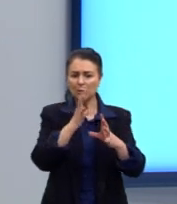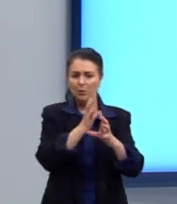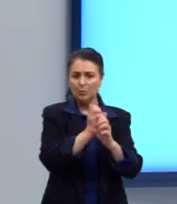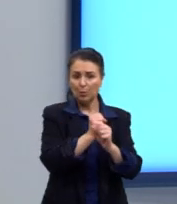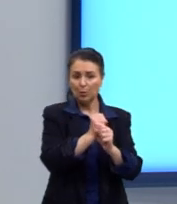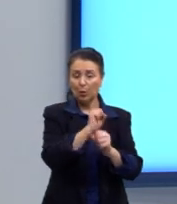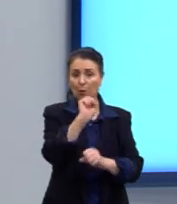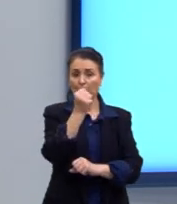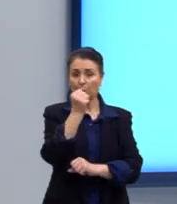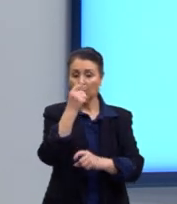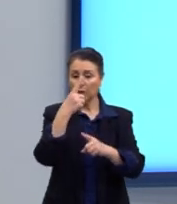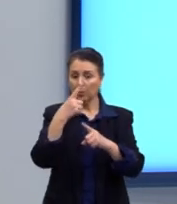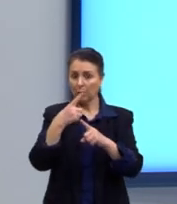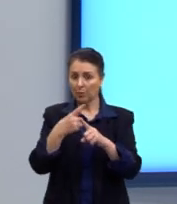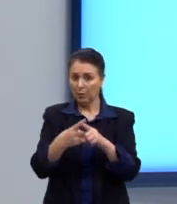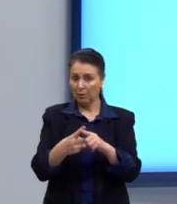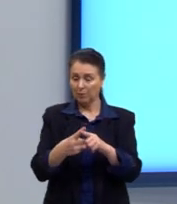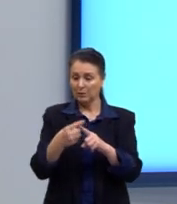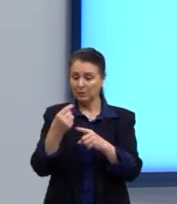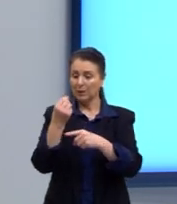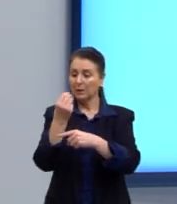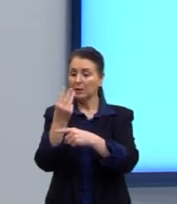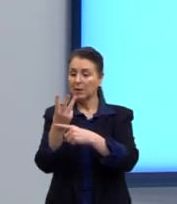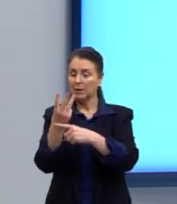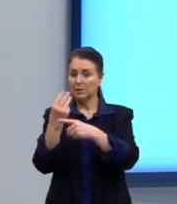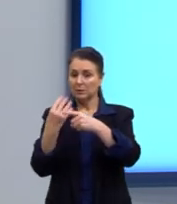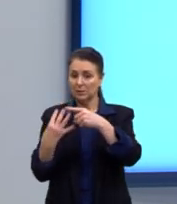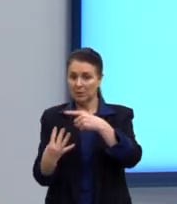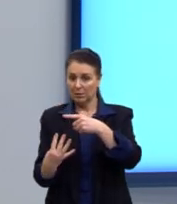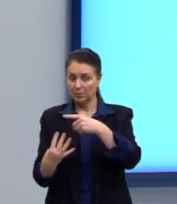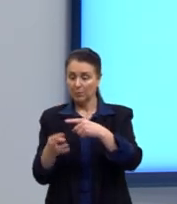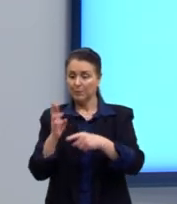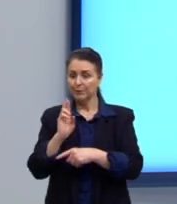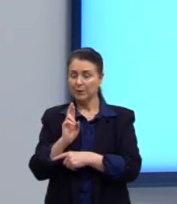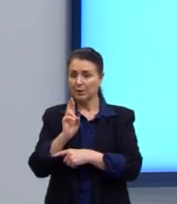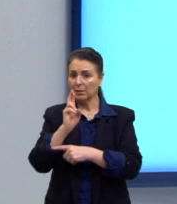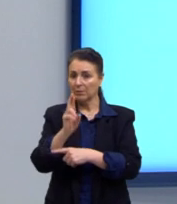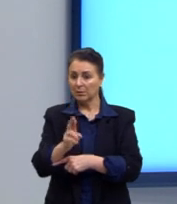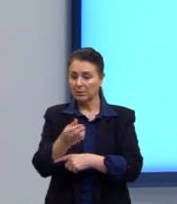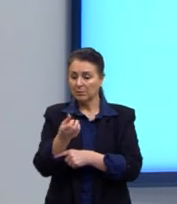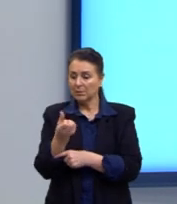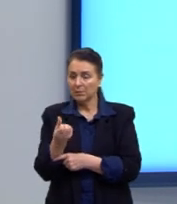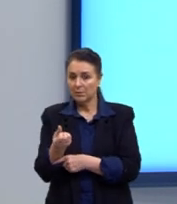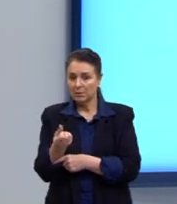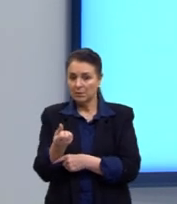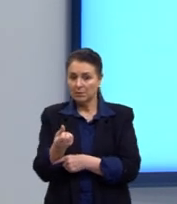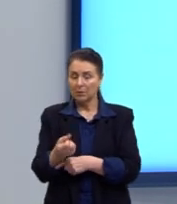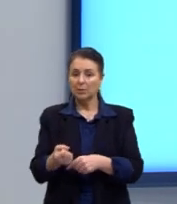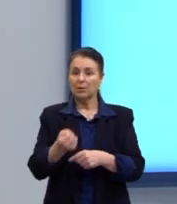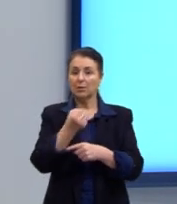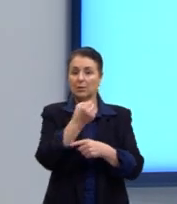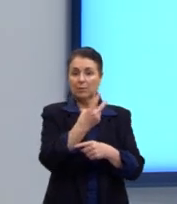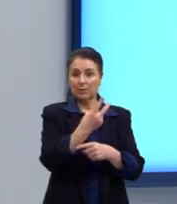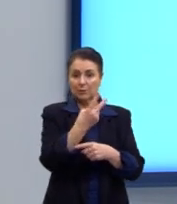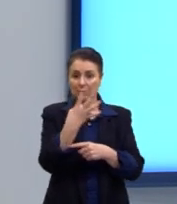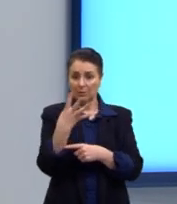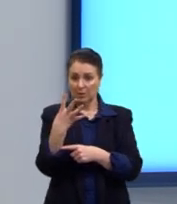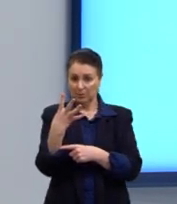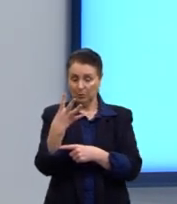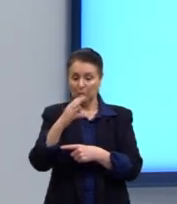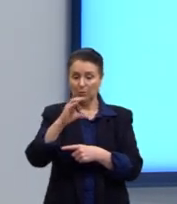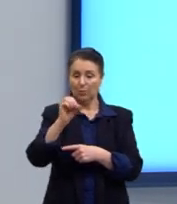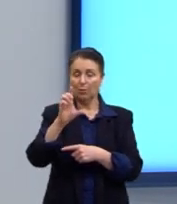oito vezes três quartos que daria um resultado de 6 24 colcheias